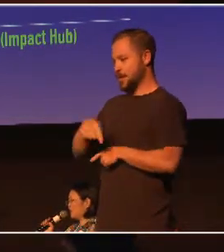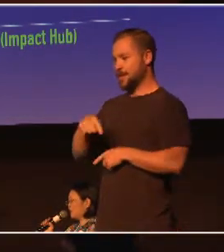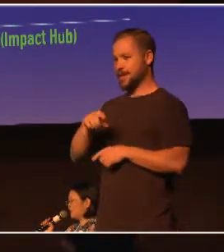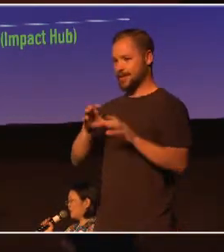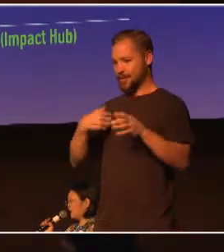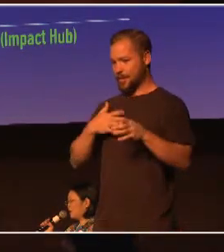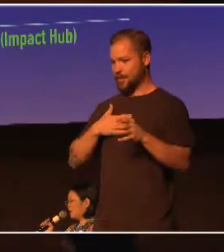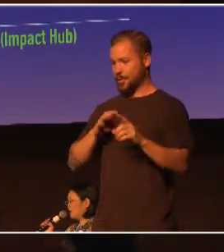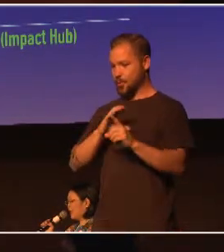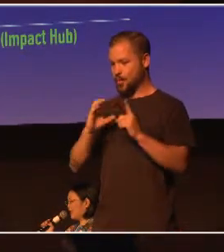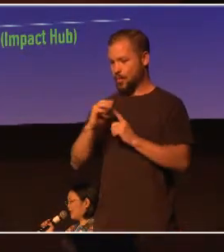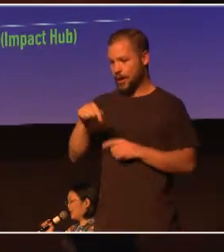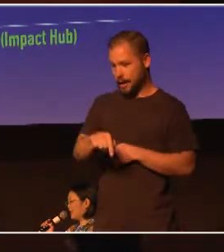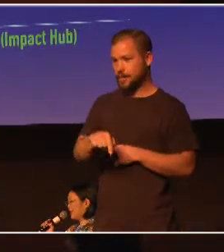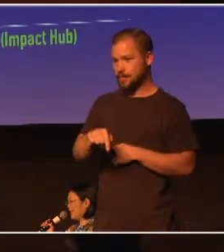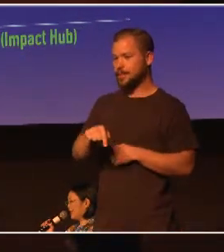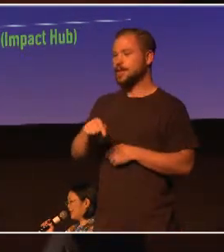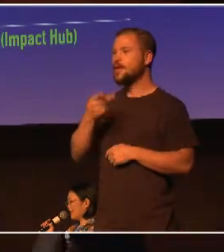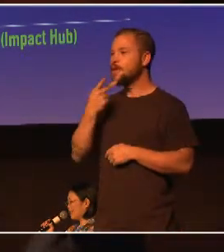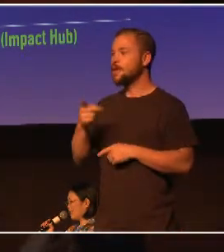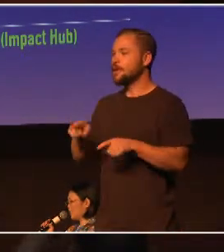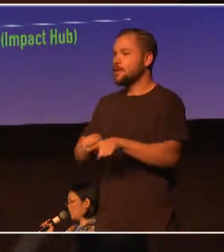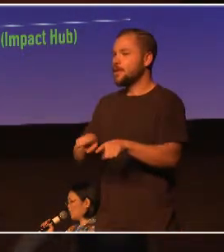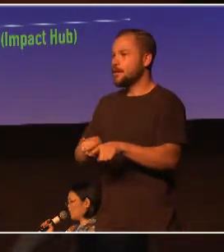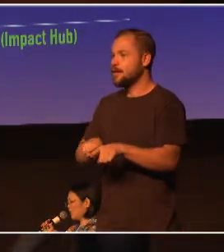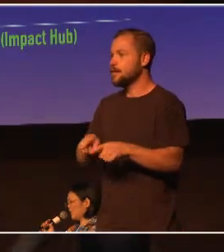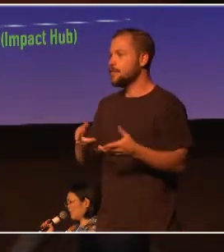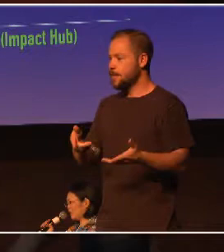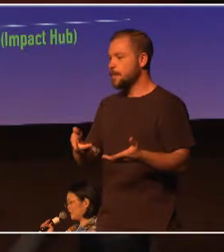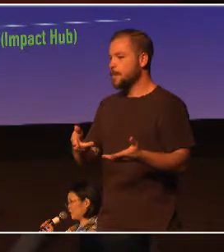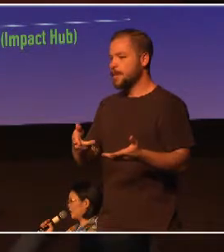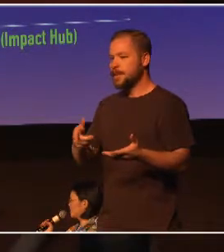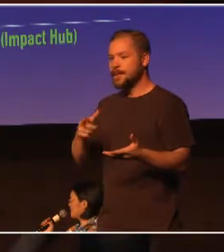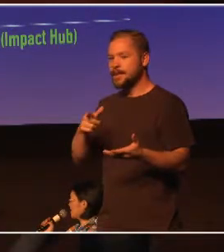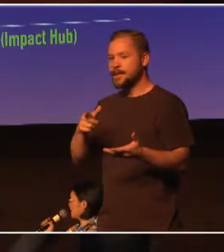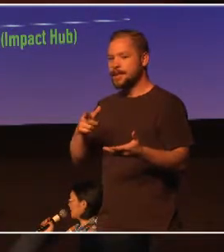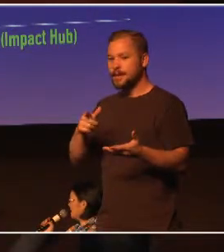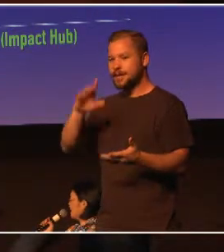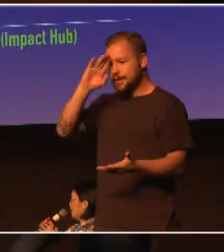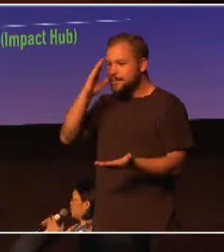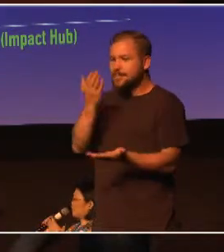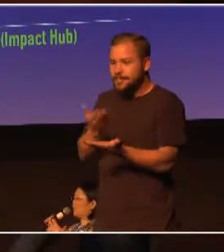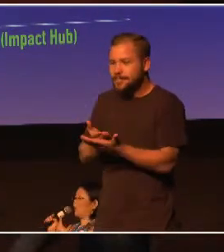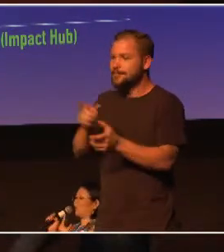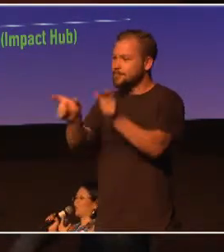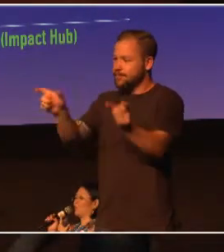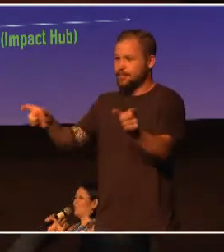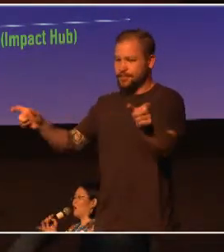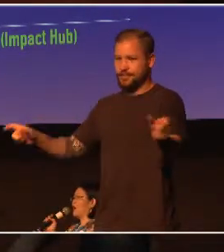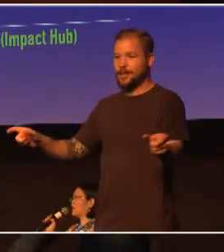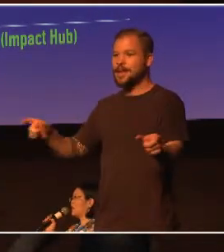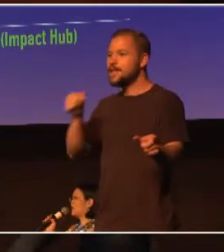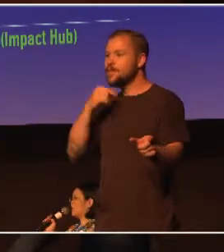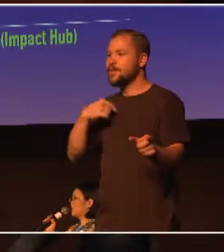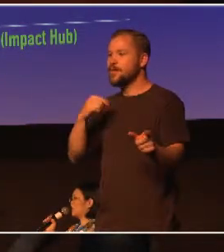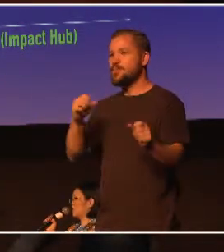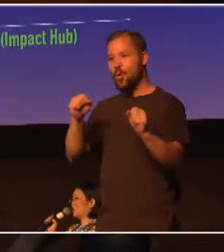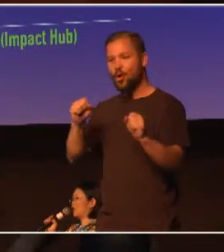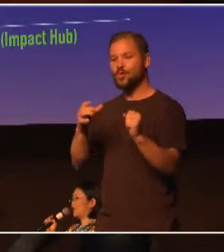na verdade, ele fala também que ele é o trustless trust, né? É como você pode confiar